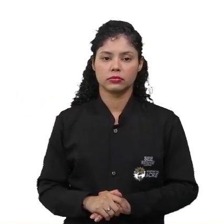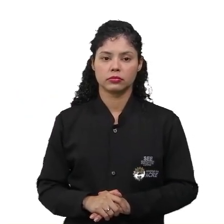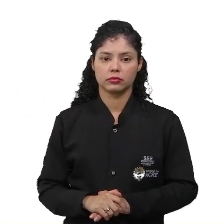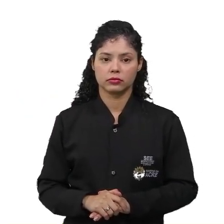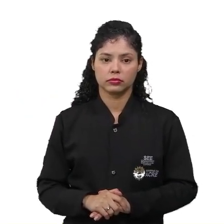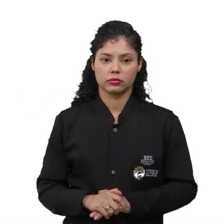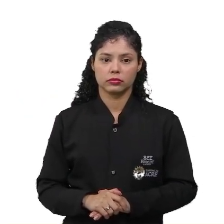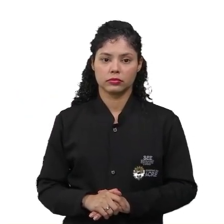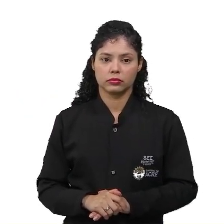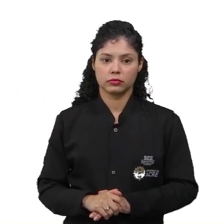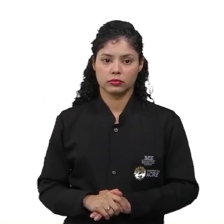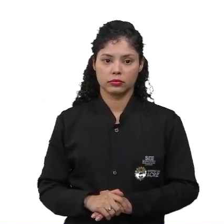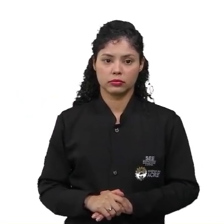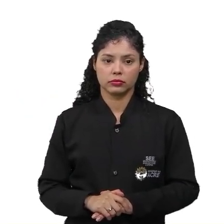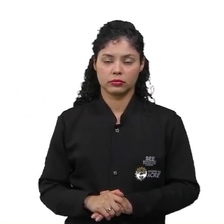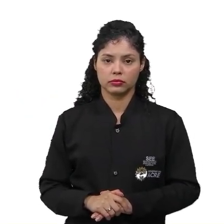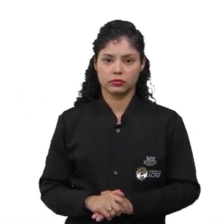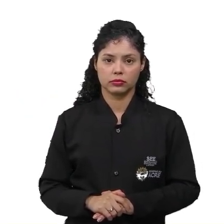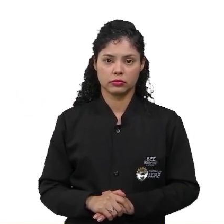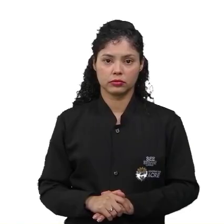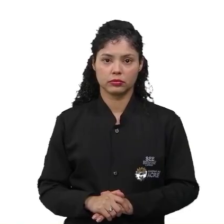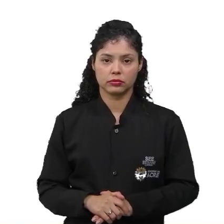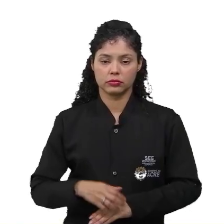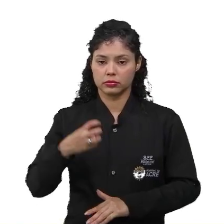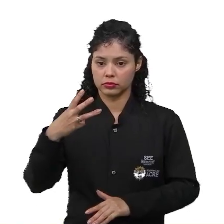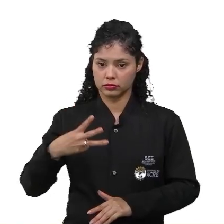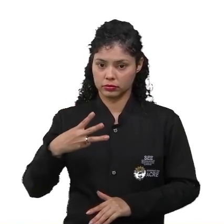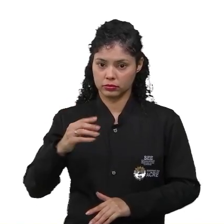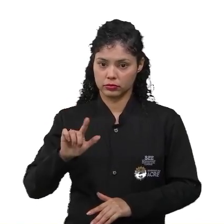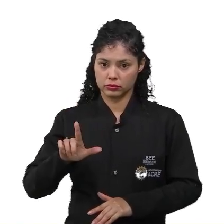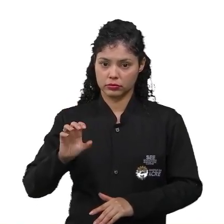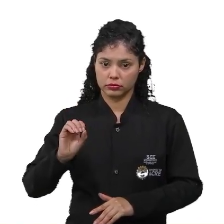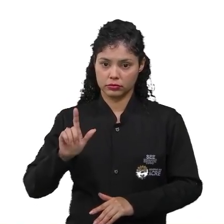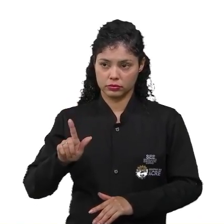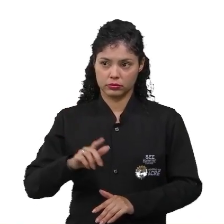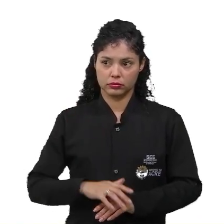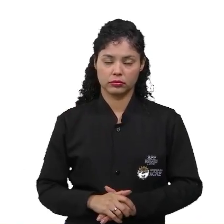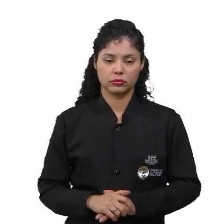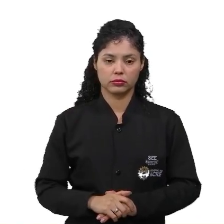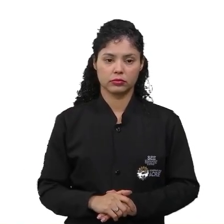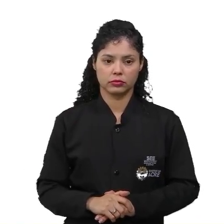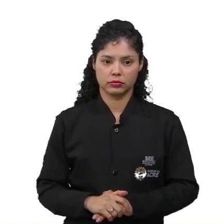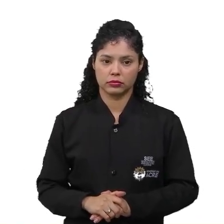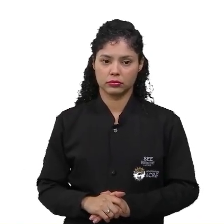Reforçando, o 3 é o logaritmo.